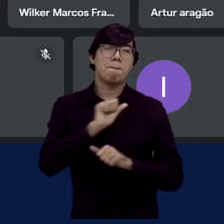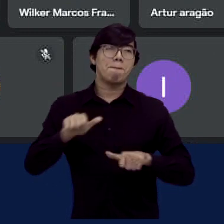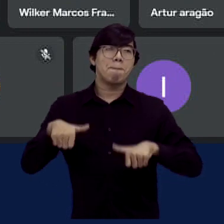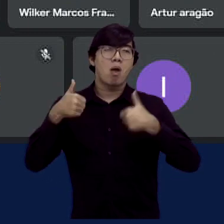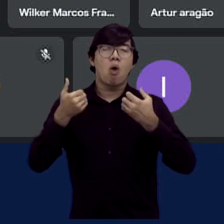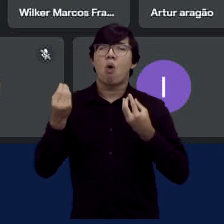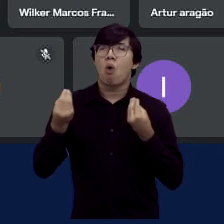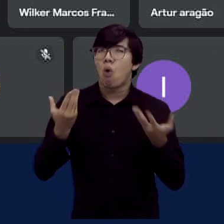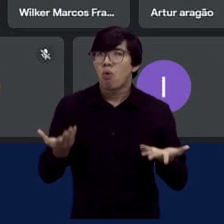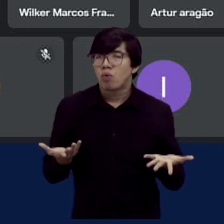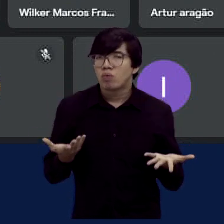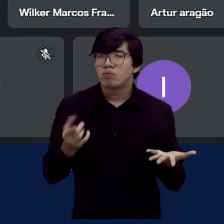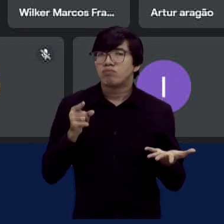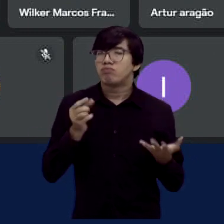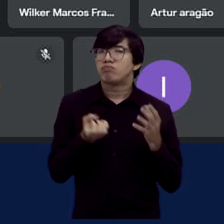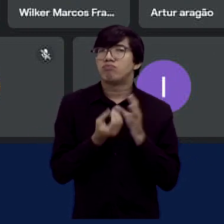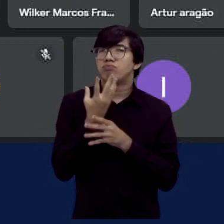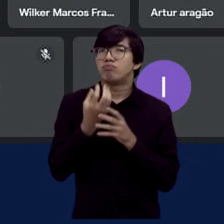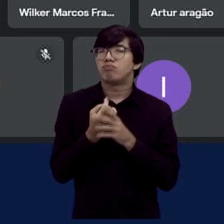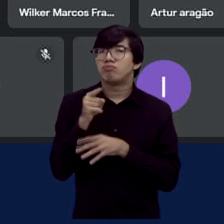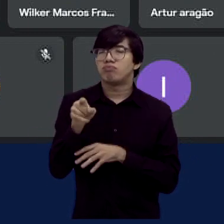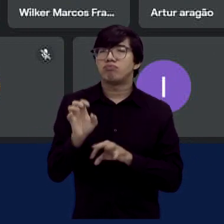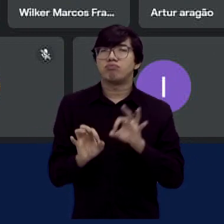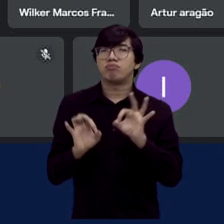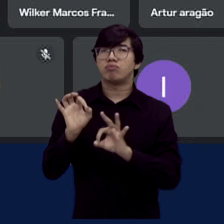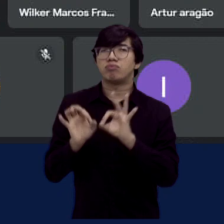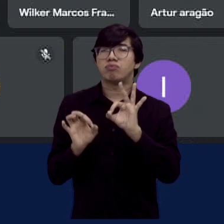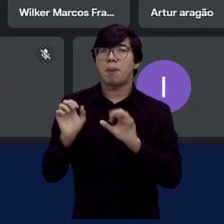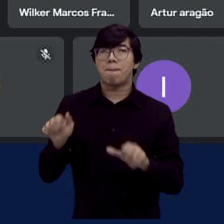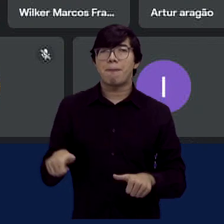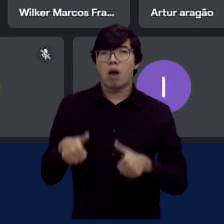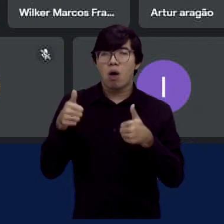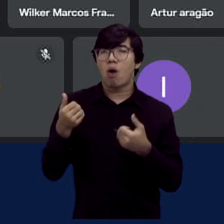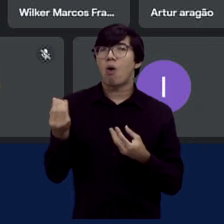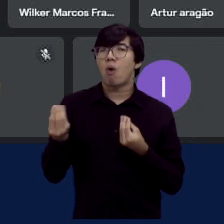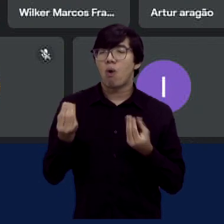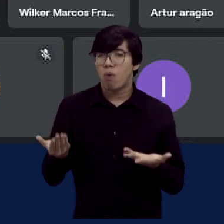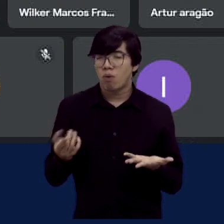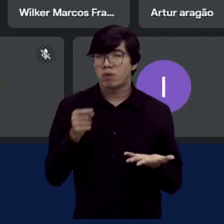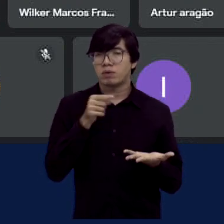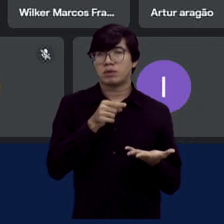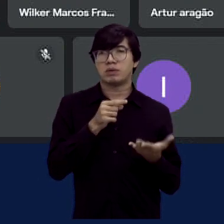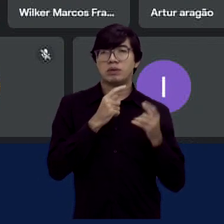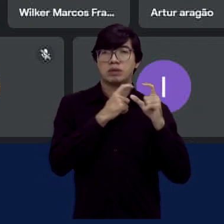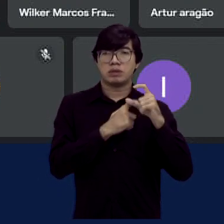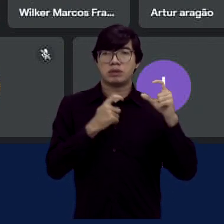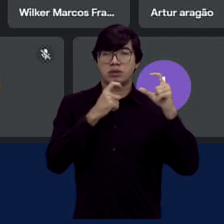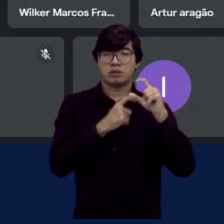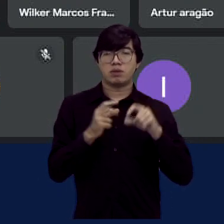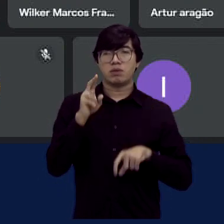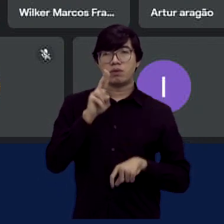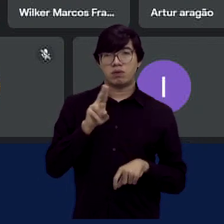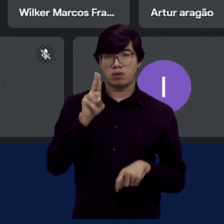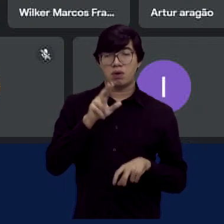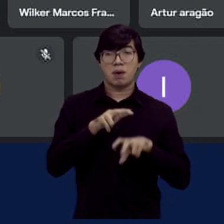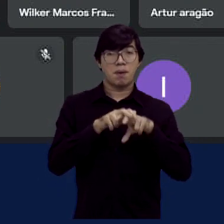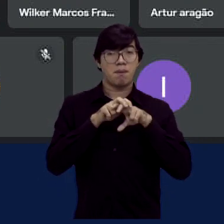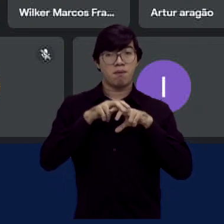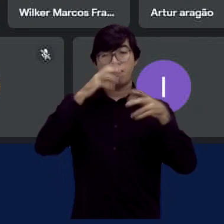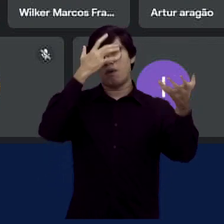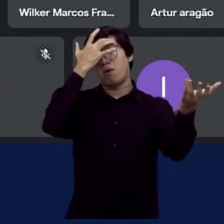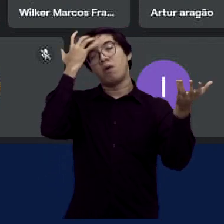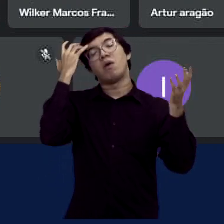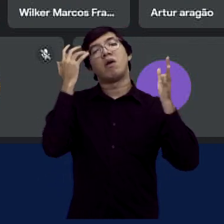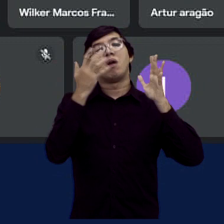produzam melhor, certo? Até essa união entre imagem e texto não é natural